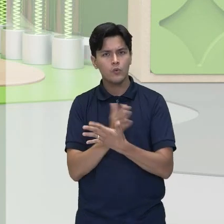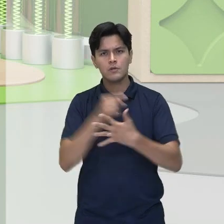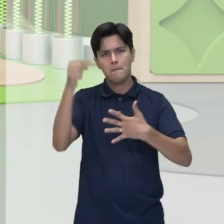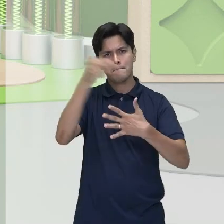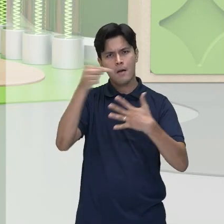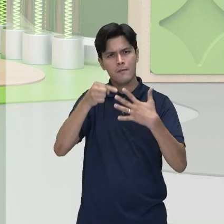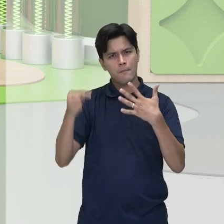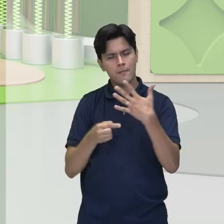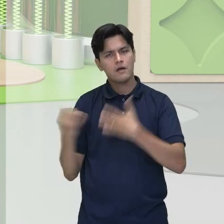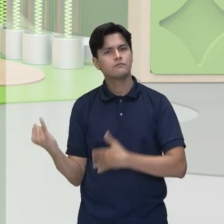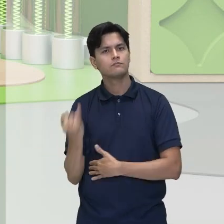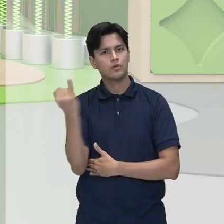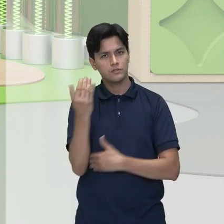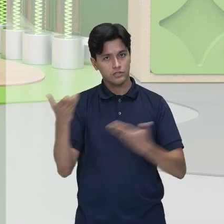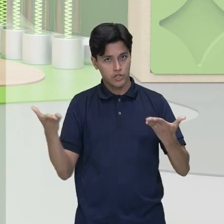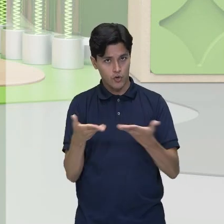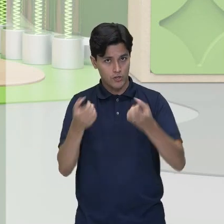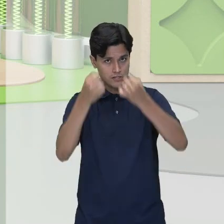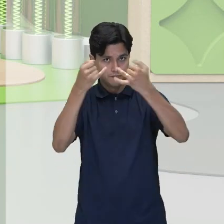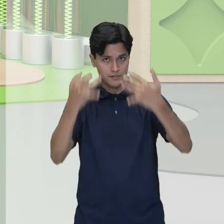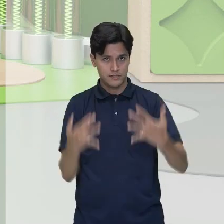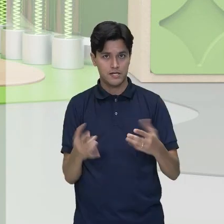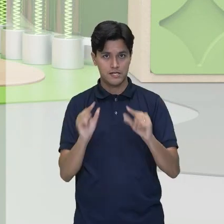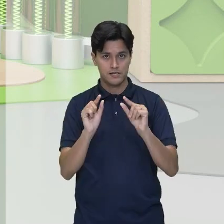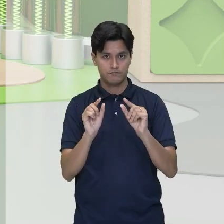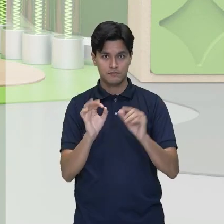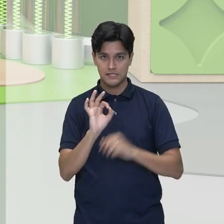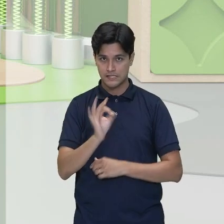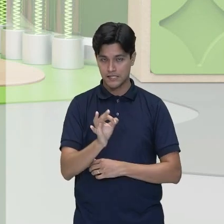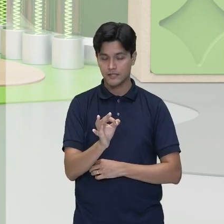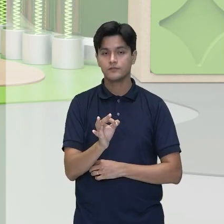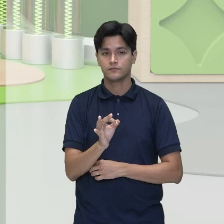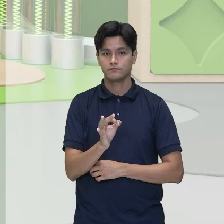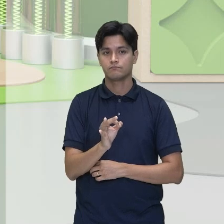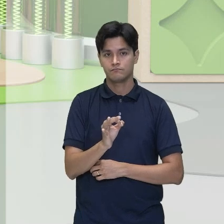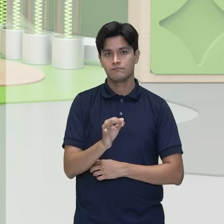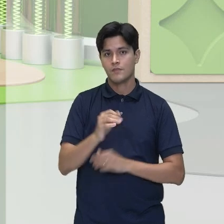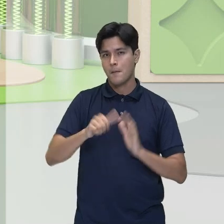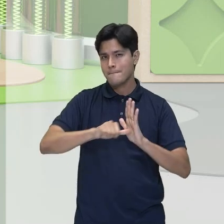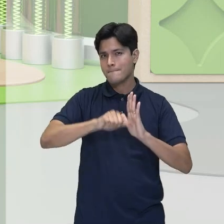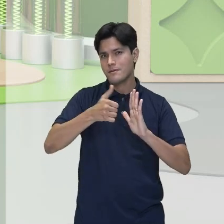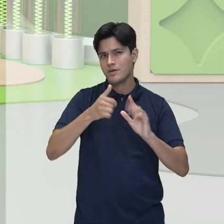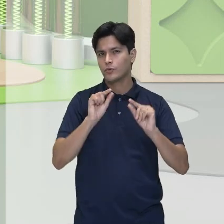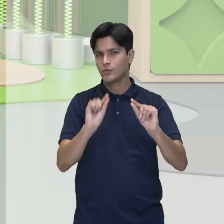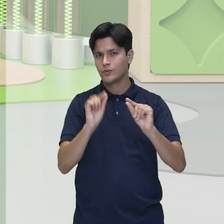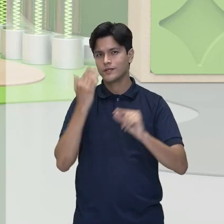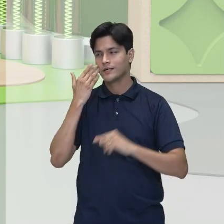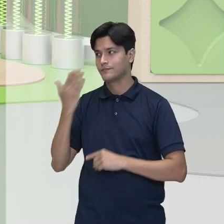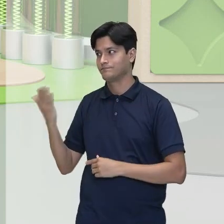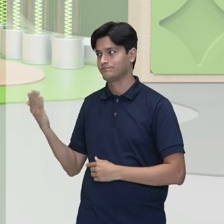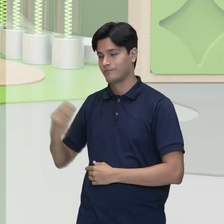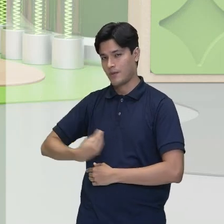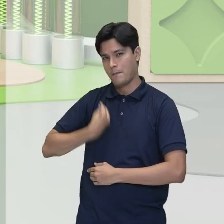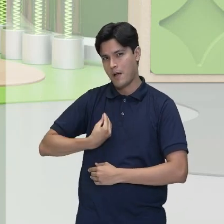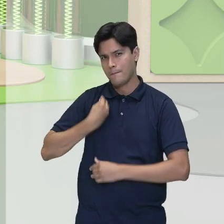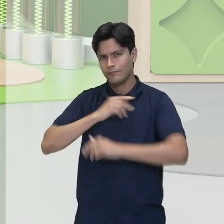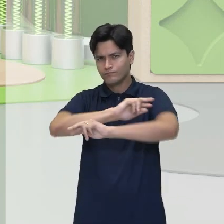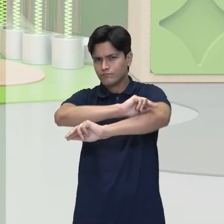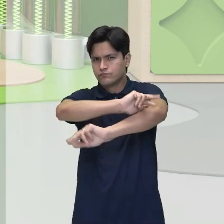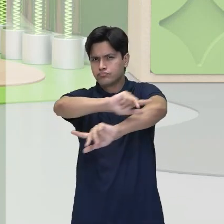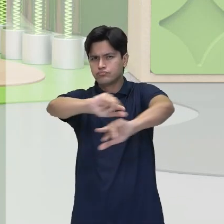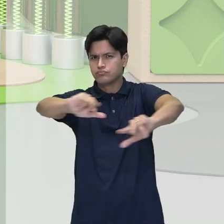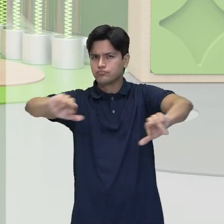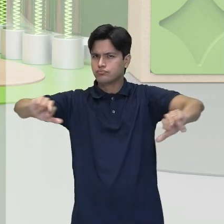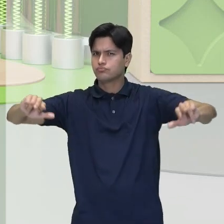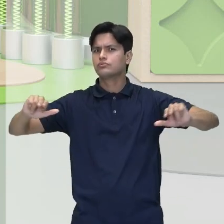a nossa aula. Então, primeiro, observe aí que a nossa biodiversidade, ela é excepcional. Quer dizer que